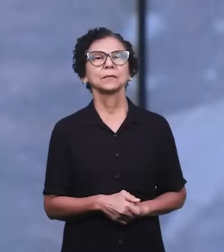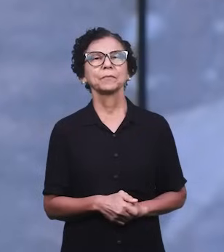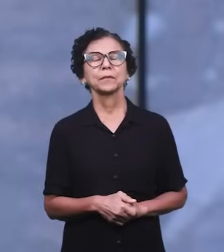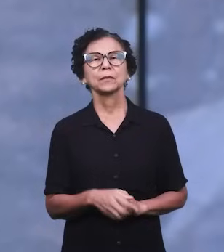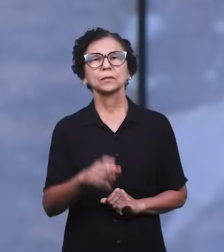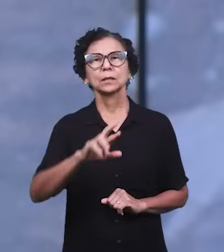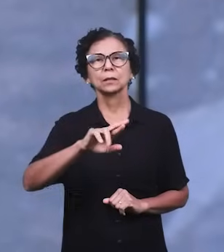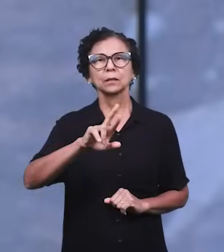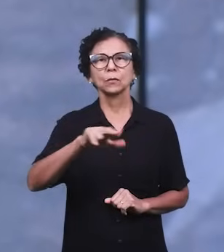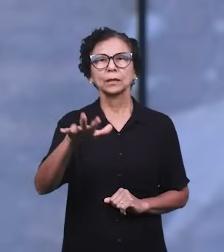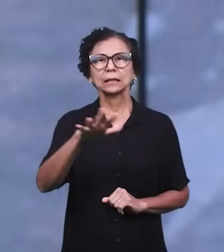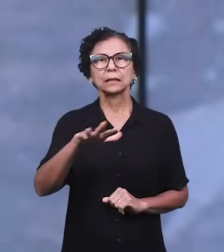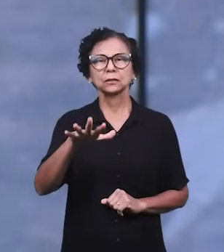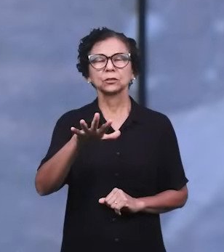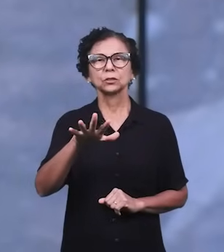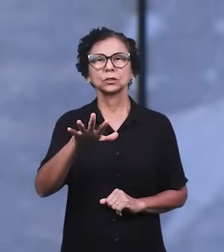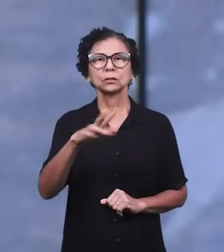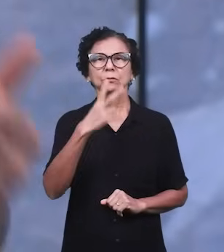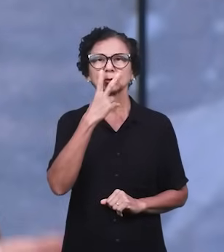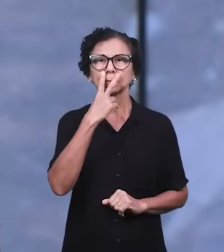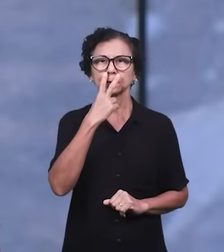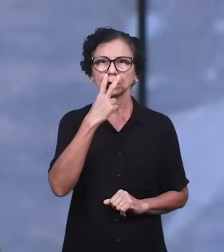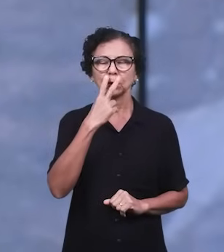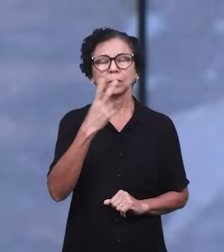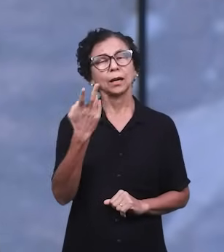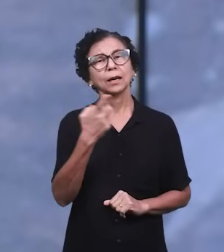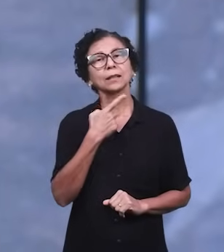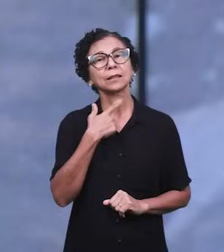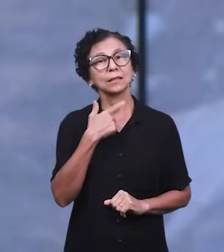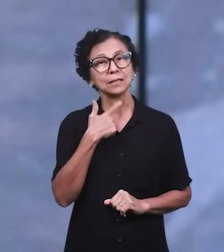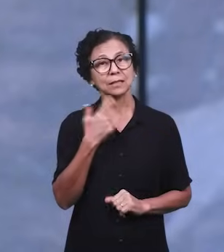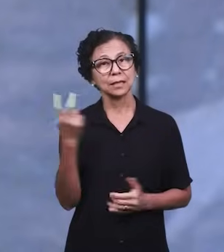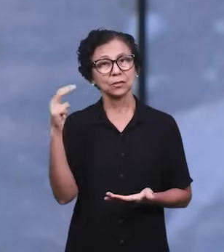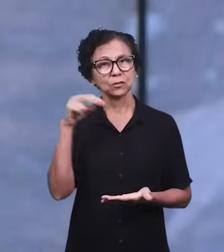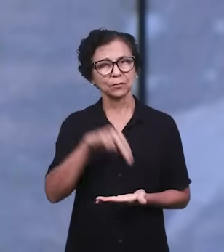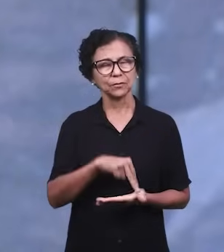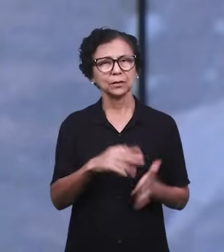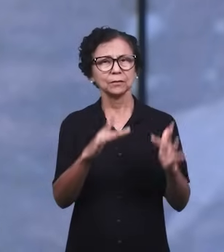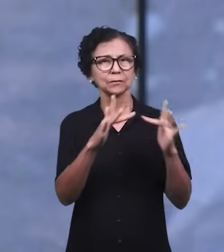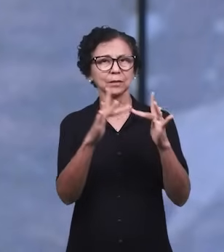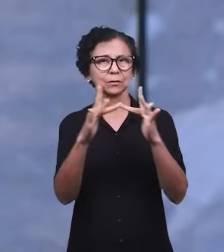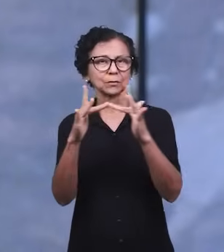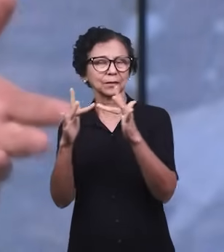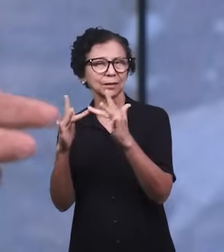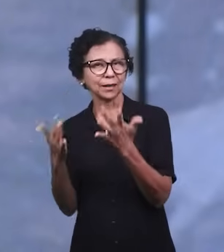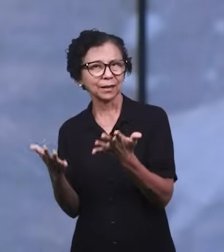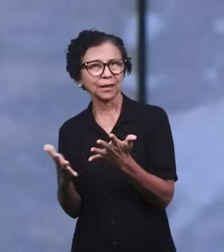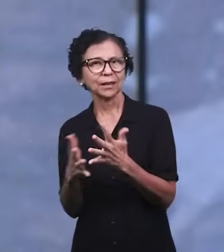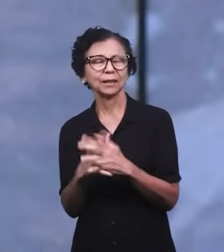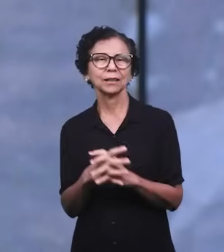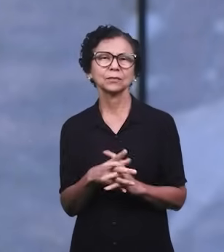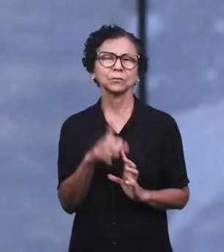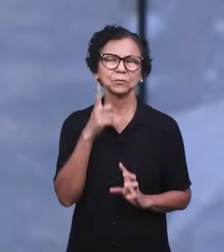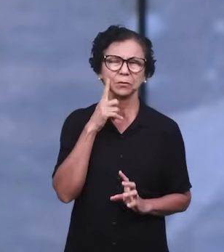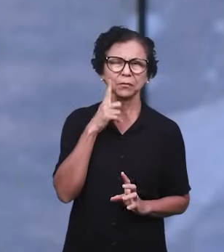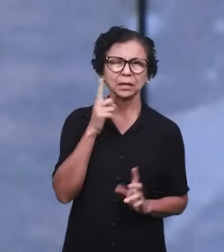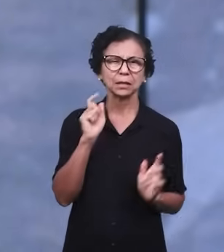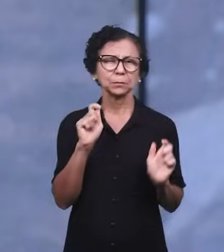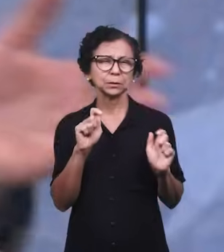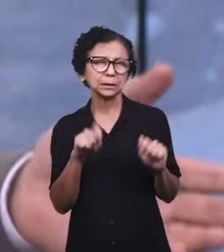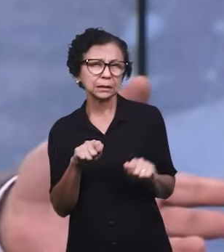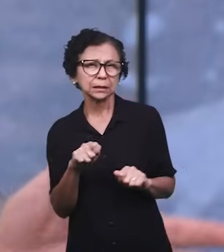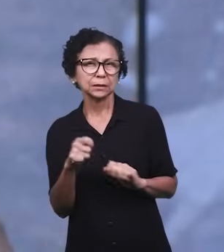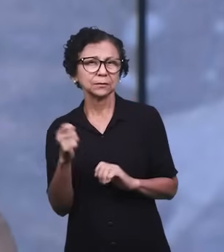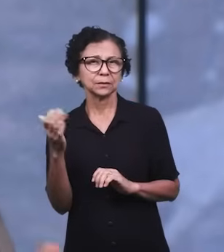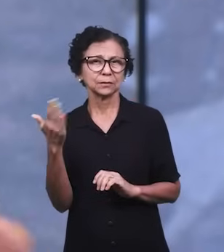não é daqui da Grande Vitória, deseja vir aqui, entre em contato com a gente, converse, de repente, eventualmente é possível encaixar